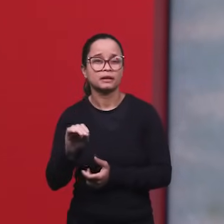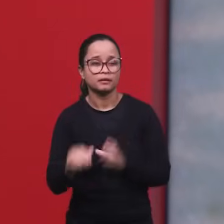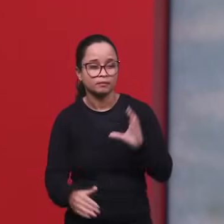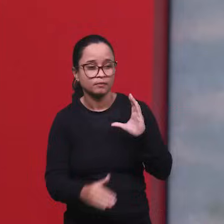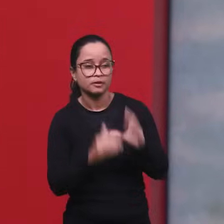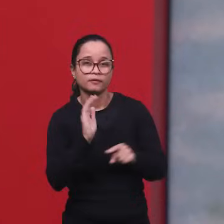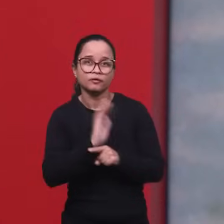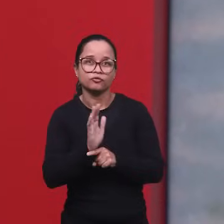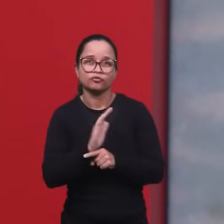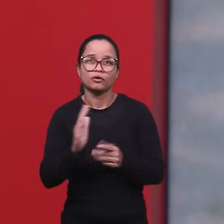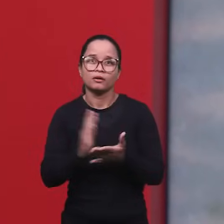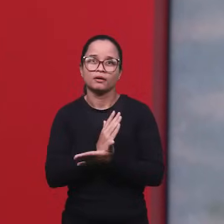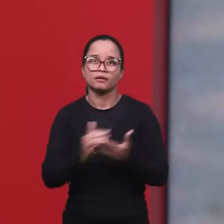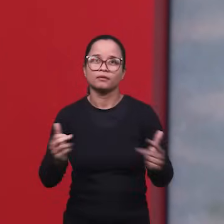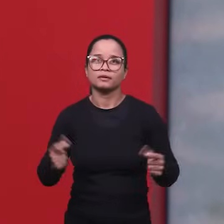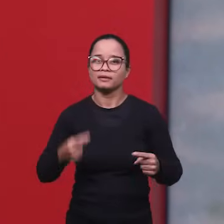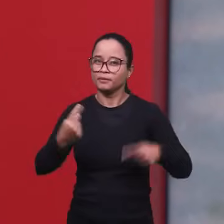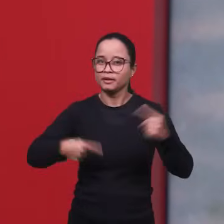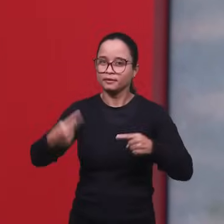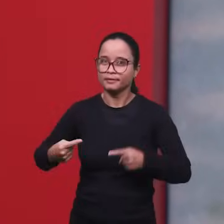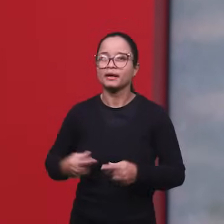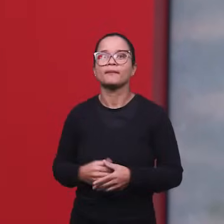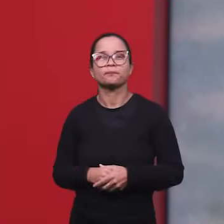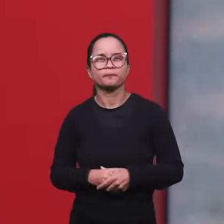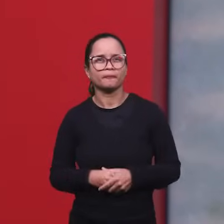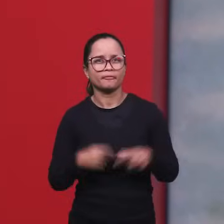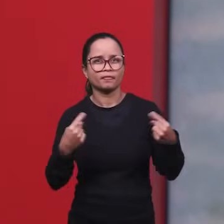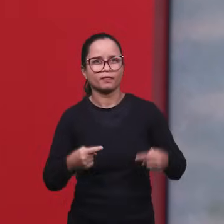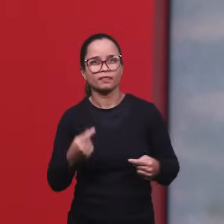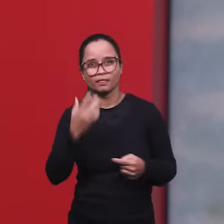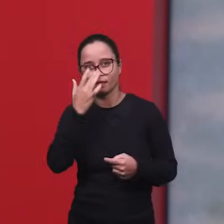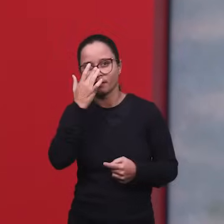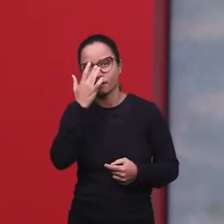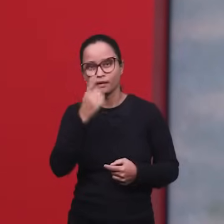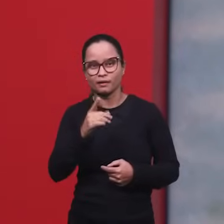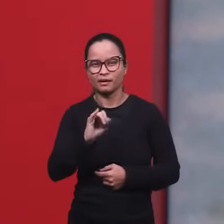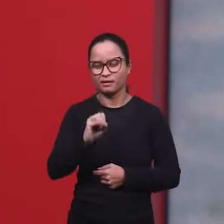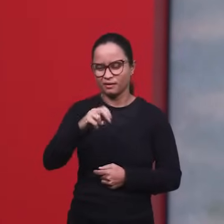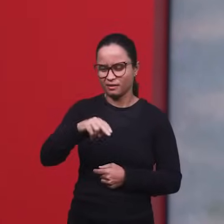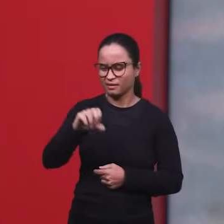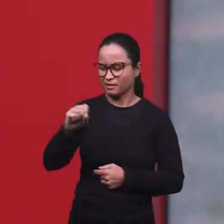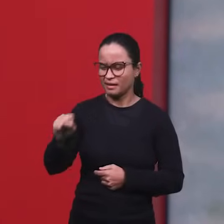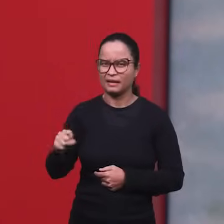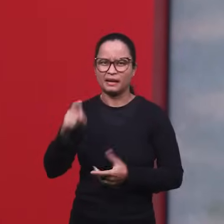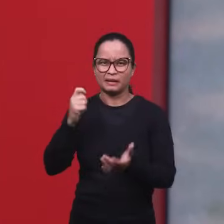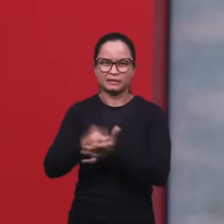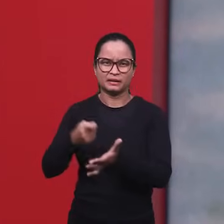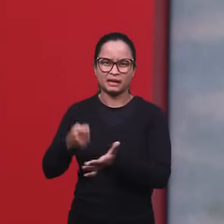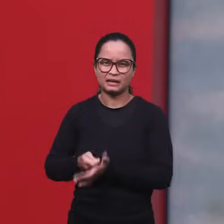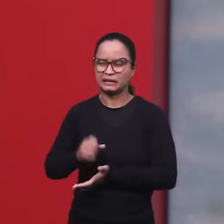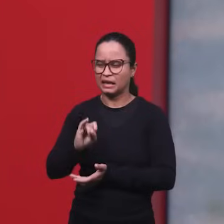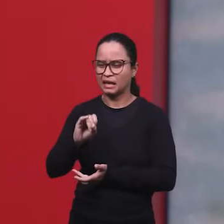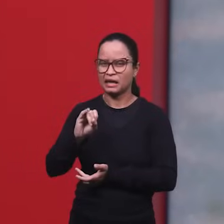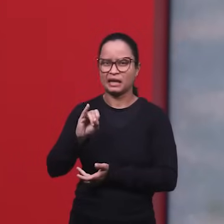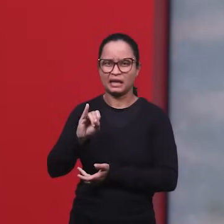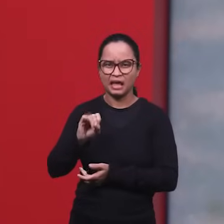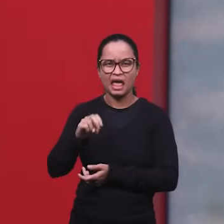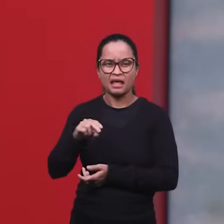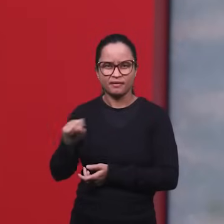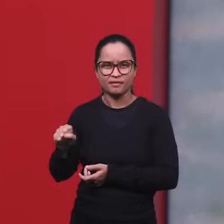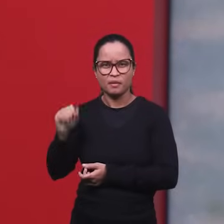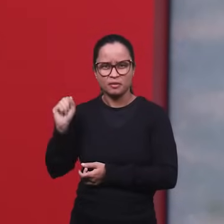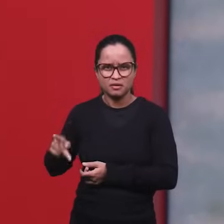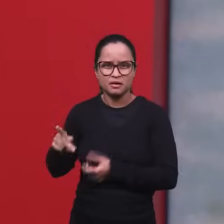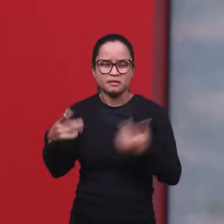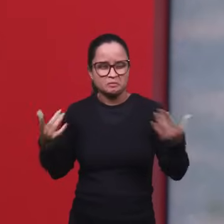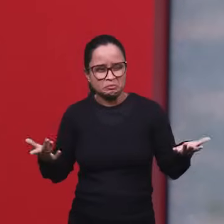alguma coisa, alguém rebatendo, assim, sabe? Afrontando mesmo. Mas INSS, contribuição previdenciária, não, tem